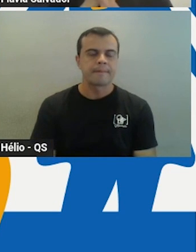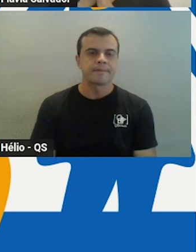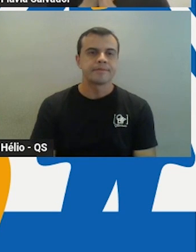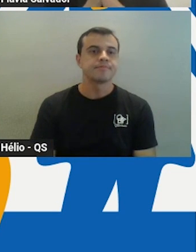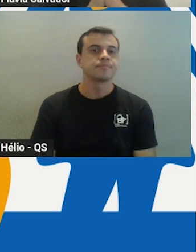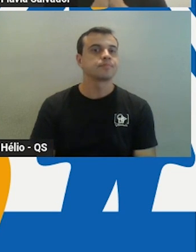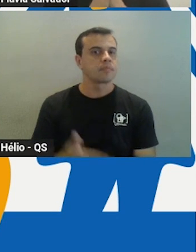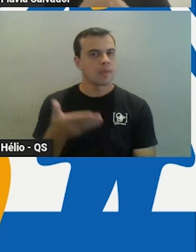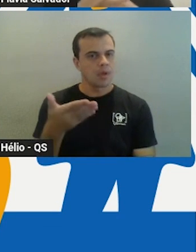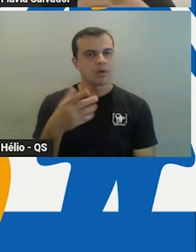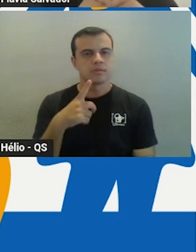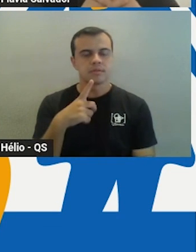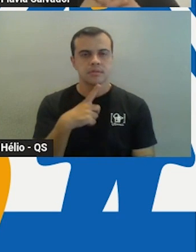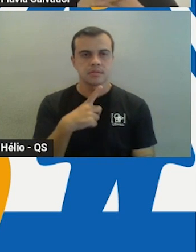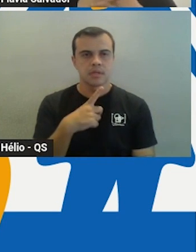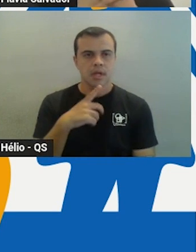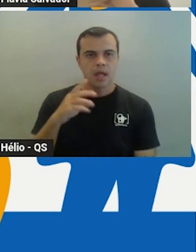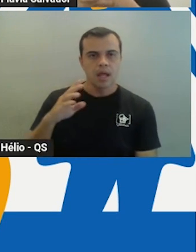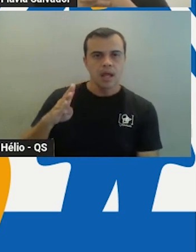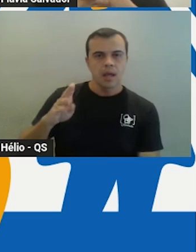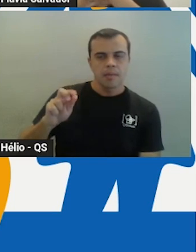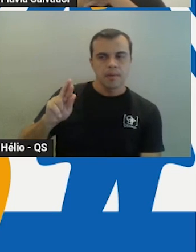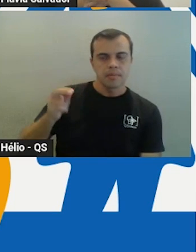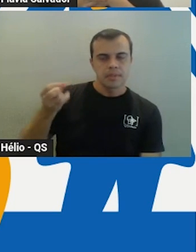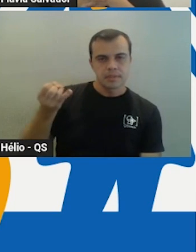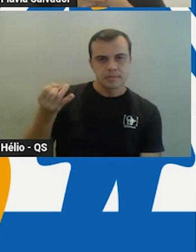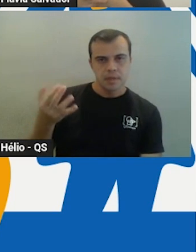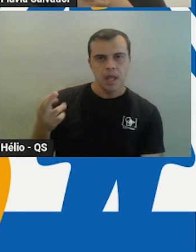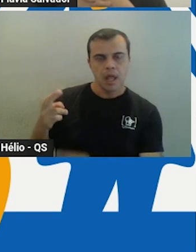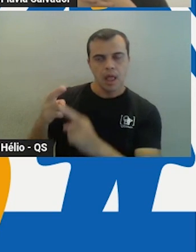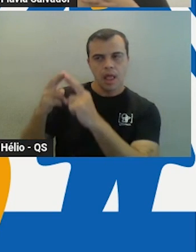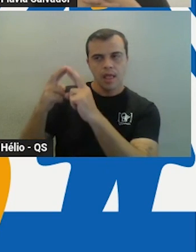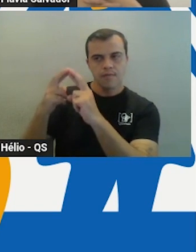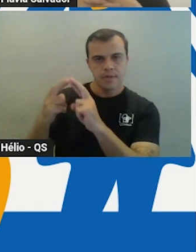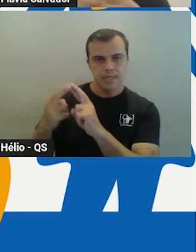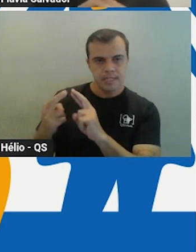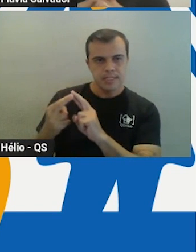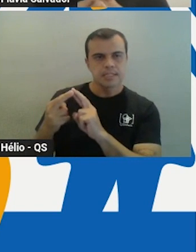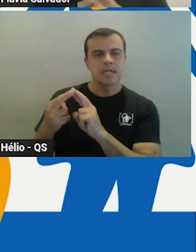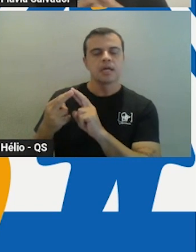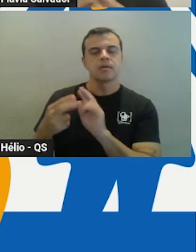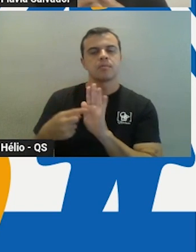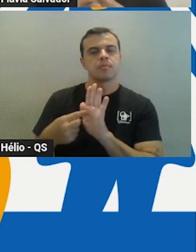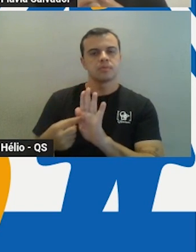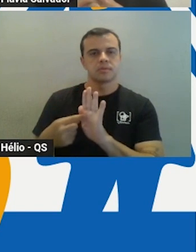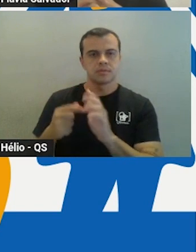aqui então, a Bárbara tinha falado, né, de referências, de bibliografia.